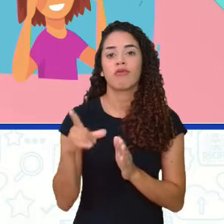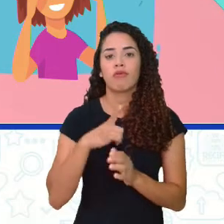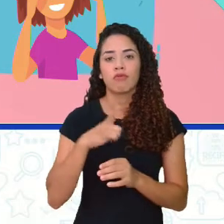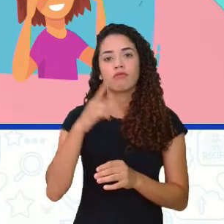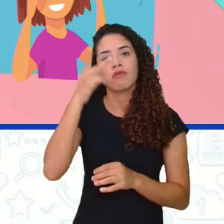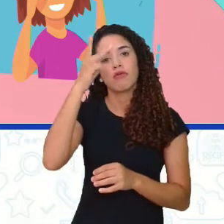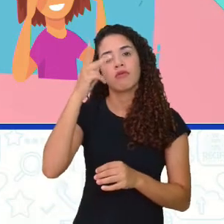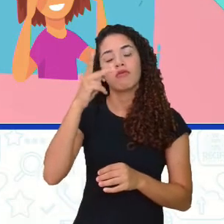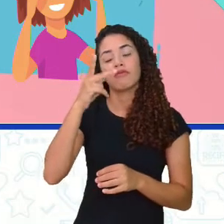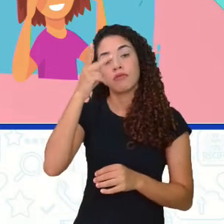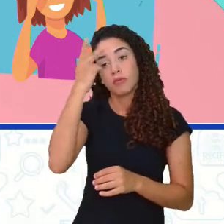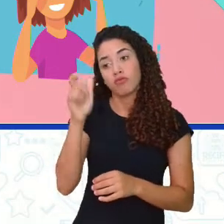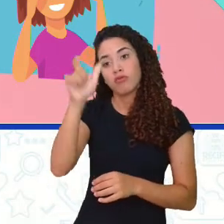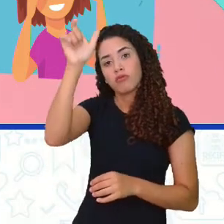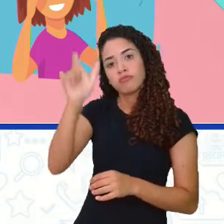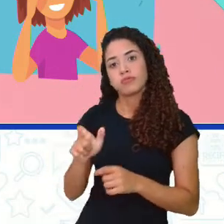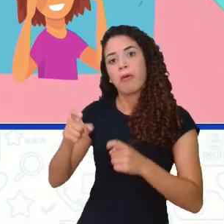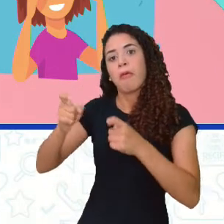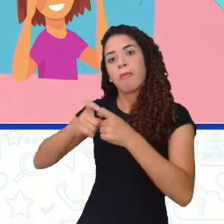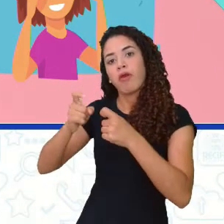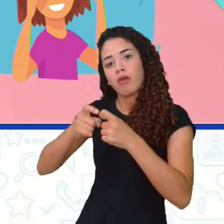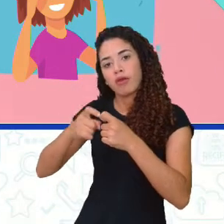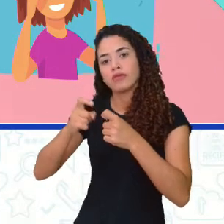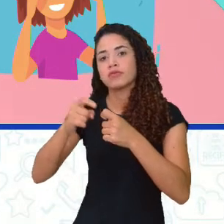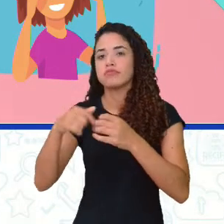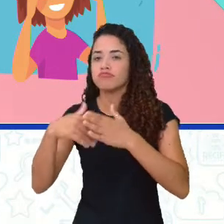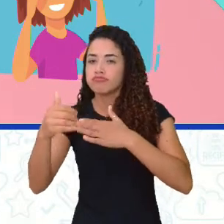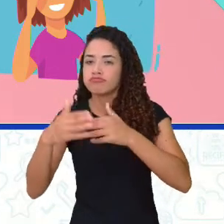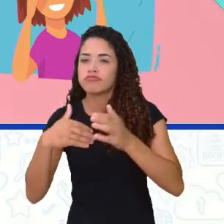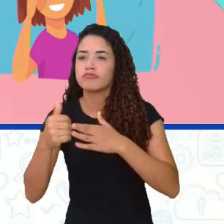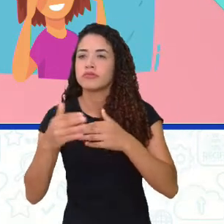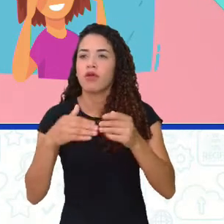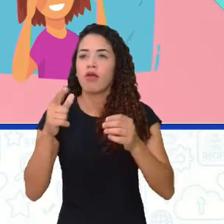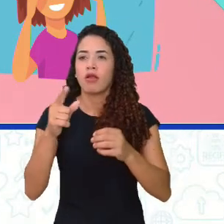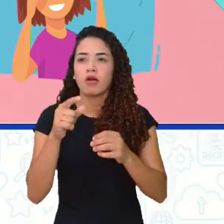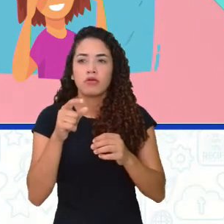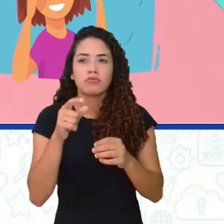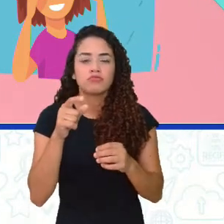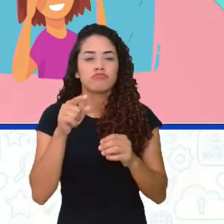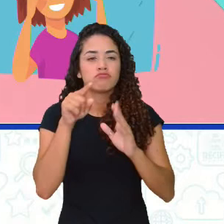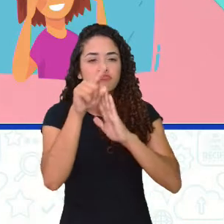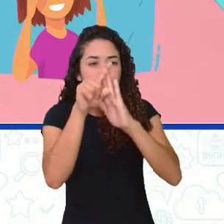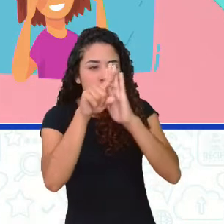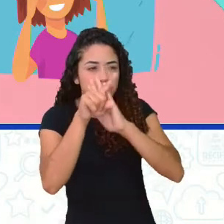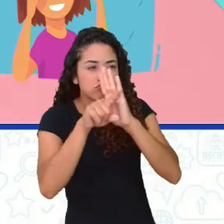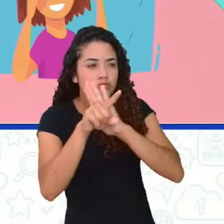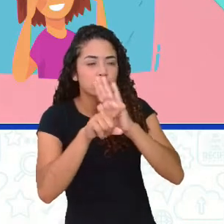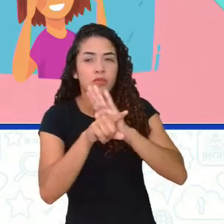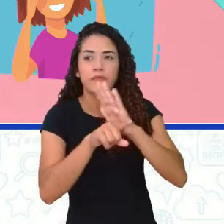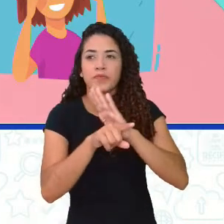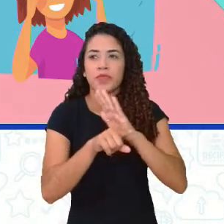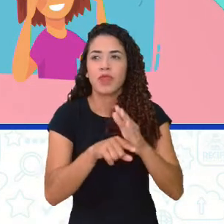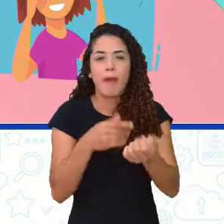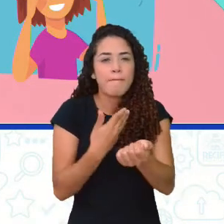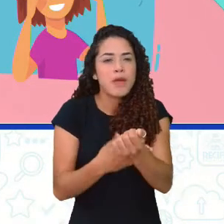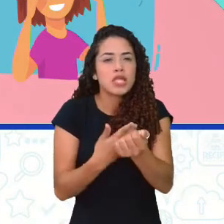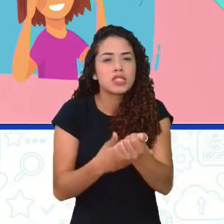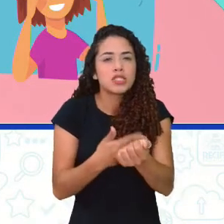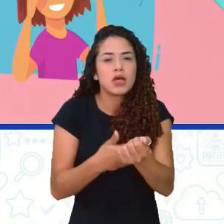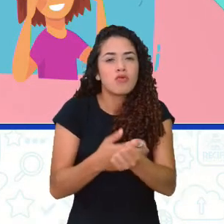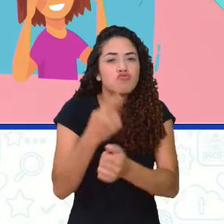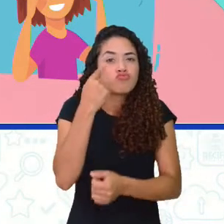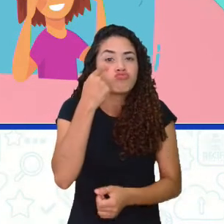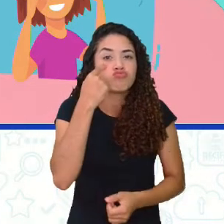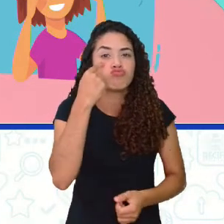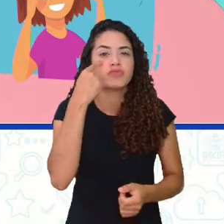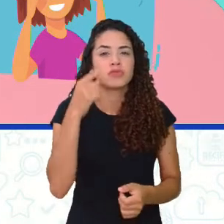profissional que vai fazer tirar aí, olha, o que é que ele vai aferir? Ele vai aferir a pressão do olho, vai dar vai